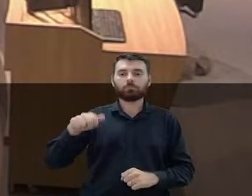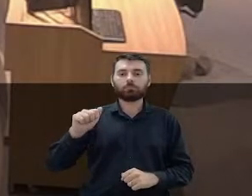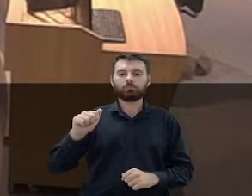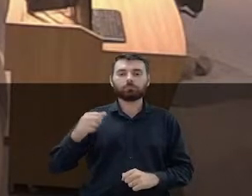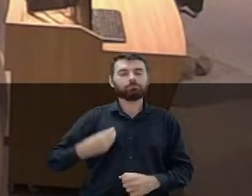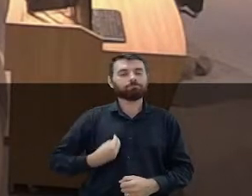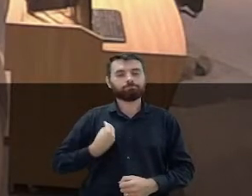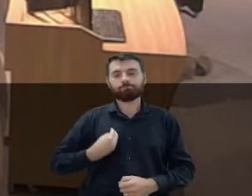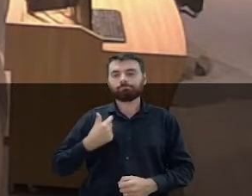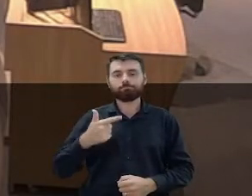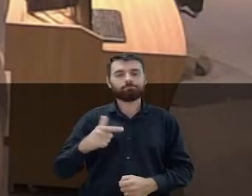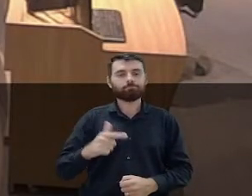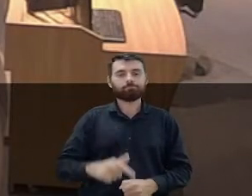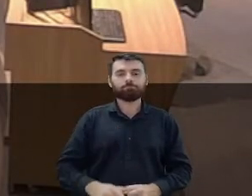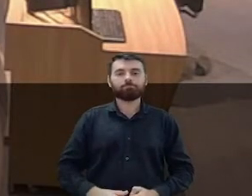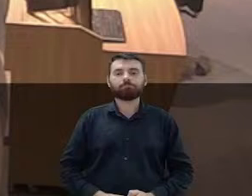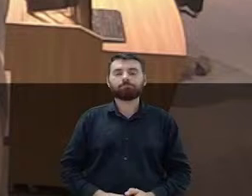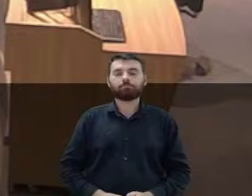ausente.